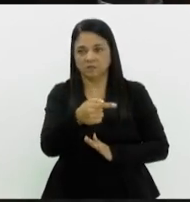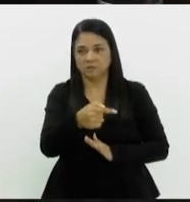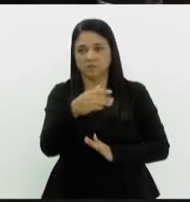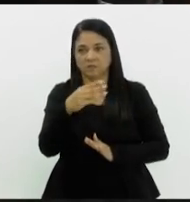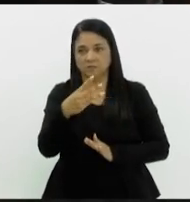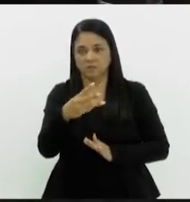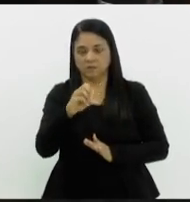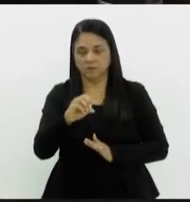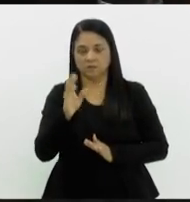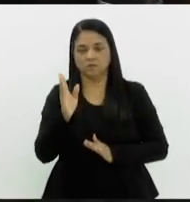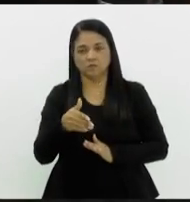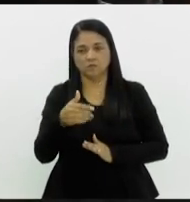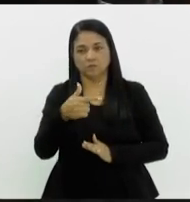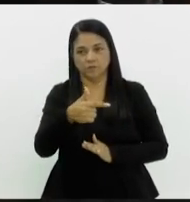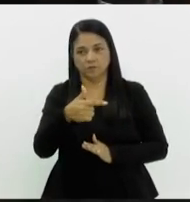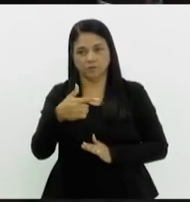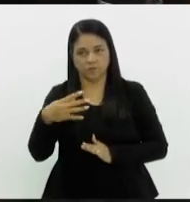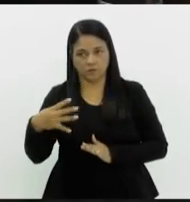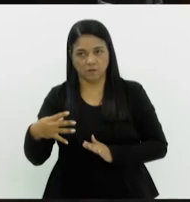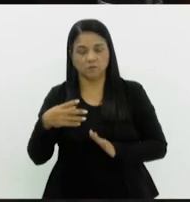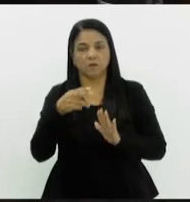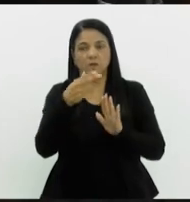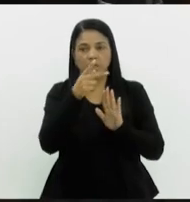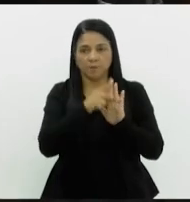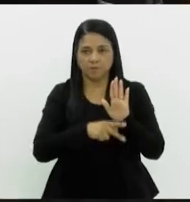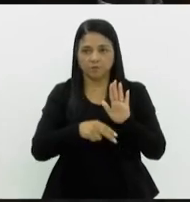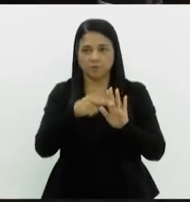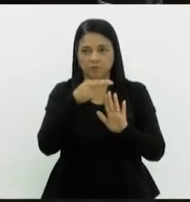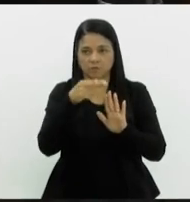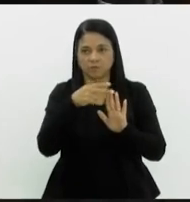730-2024, projeto de resolução